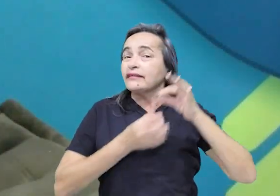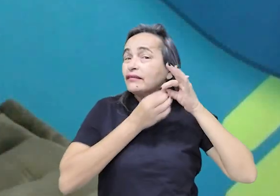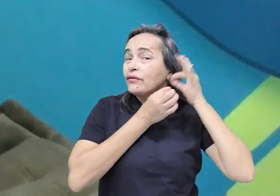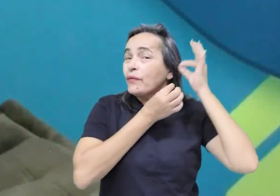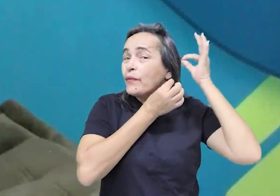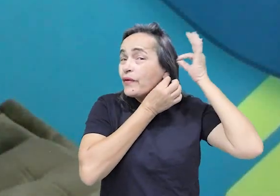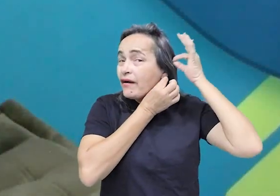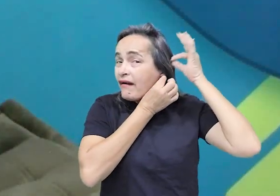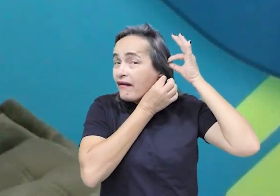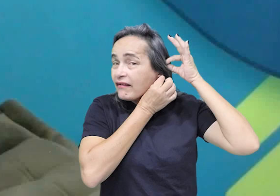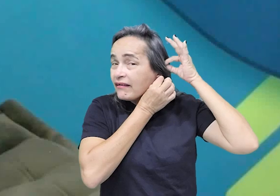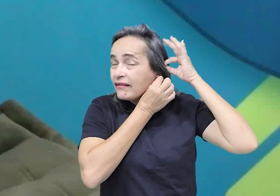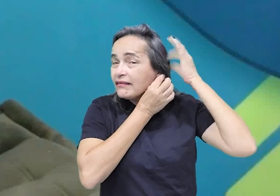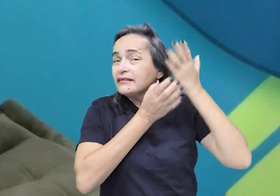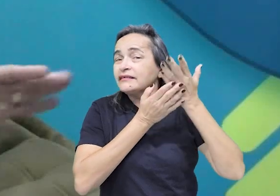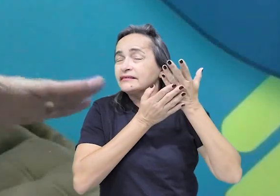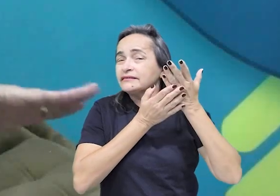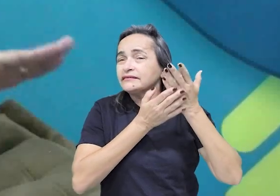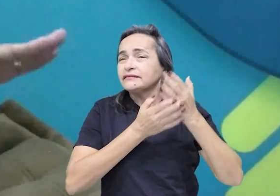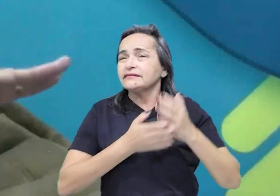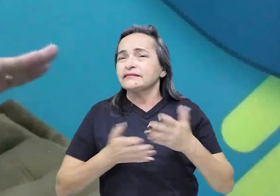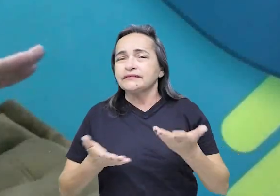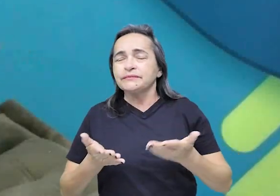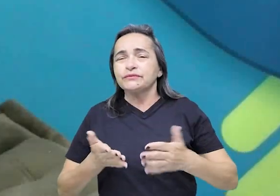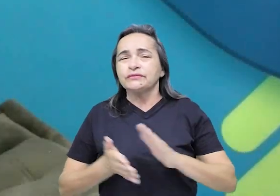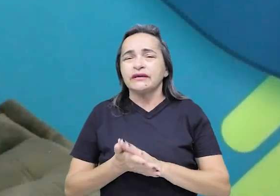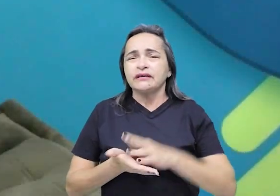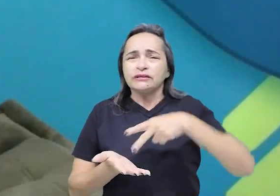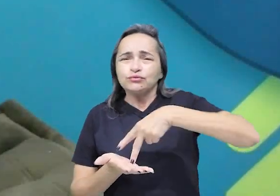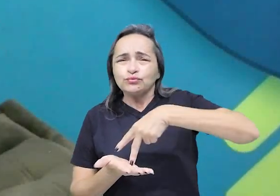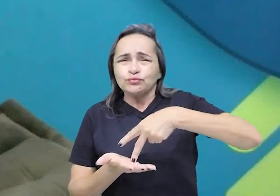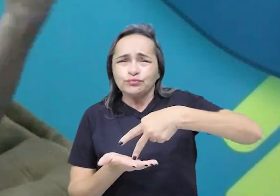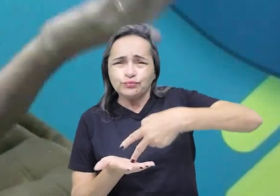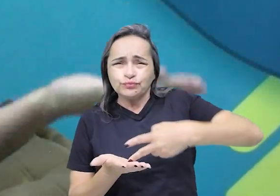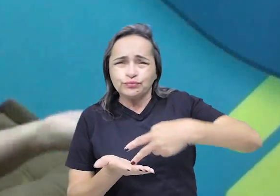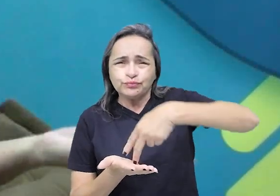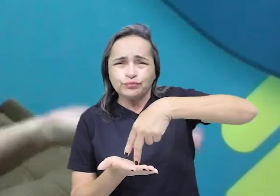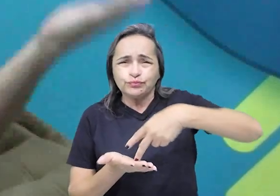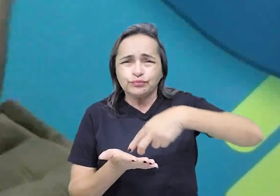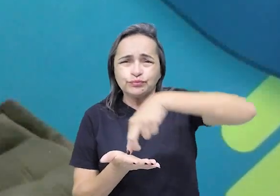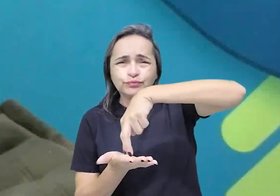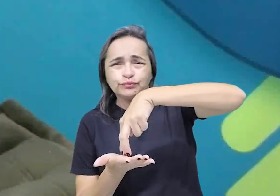ouvido, a nível de instabilidade de equilíbrio, que também